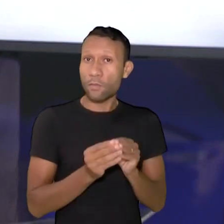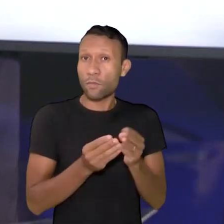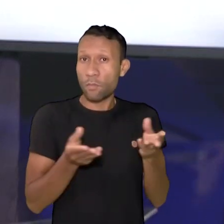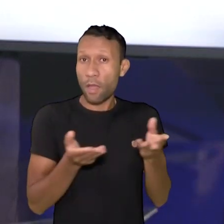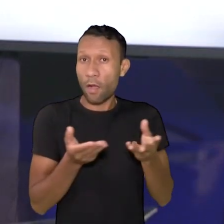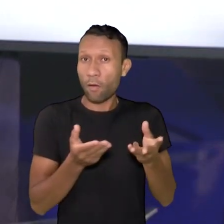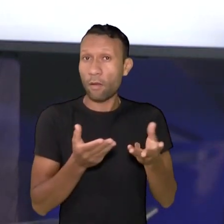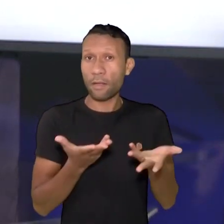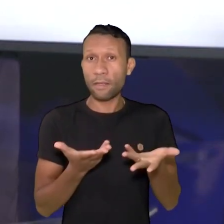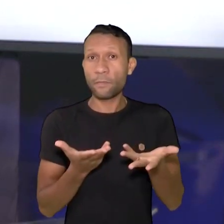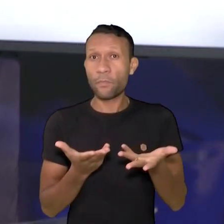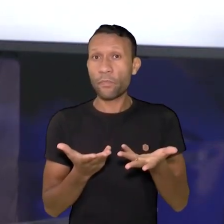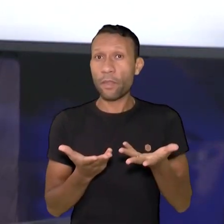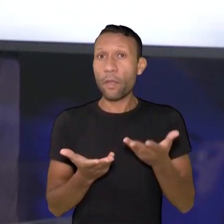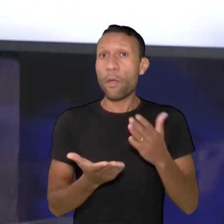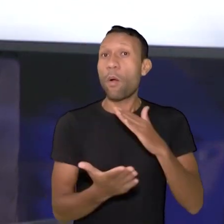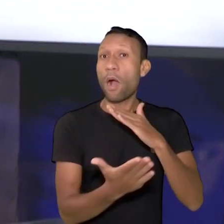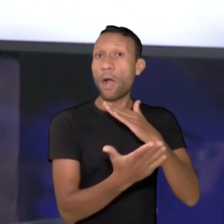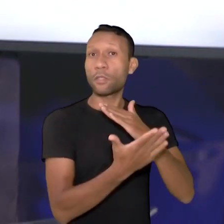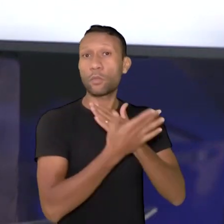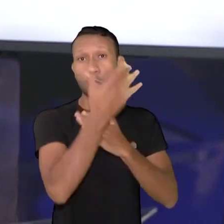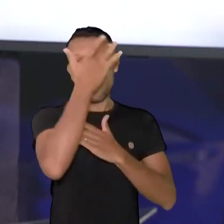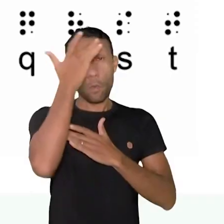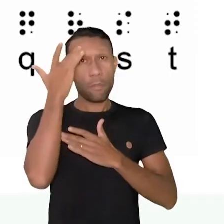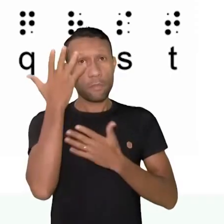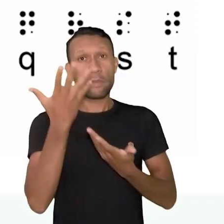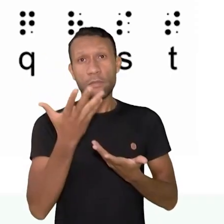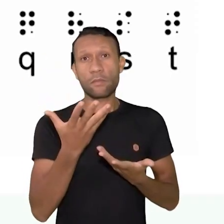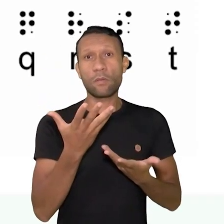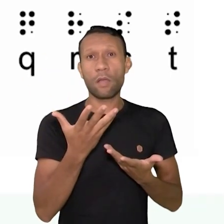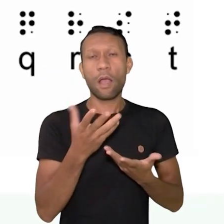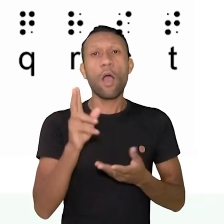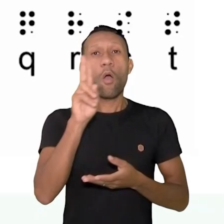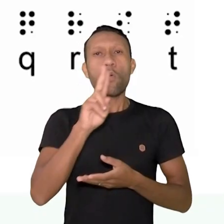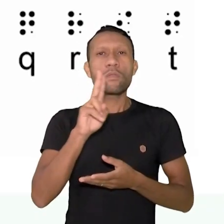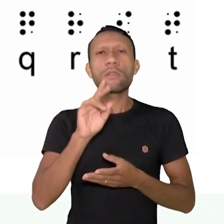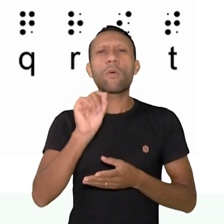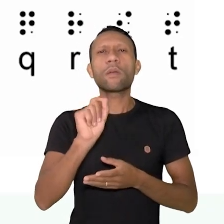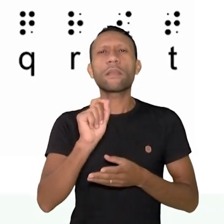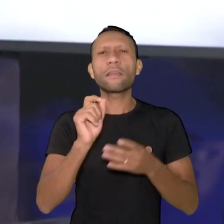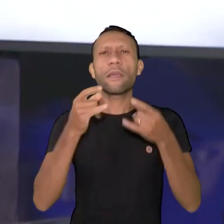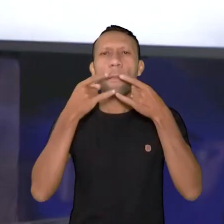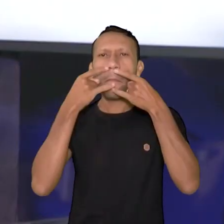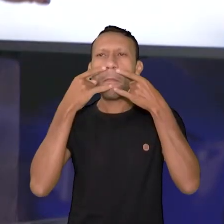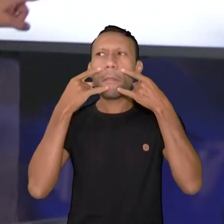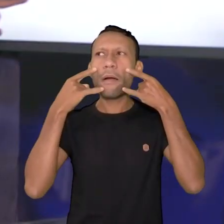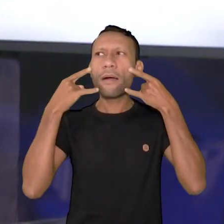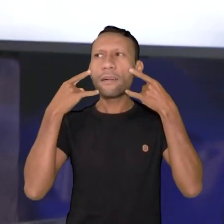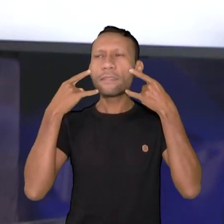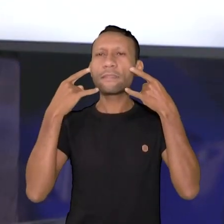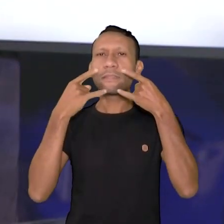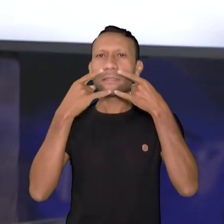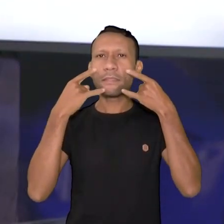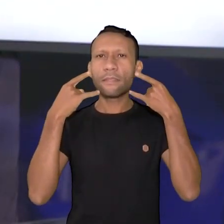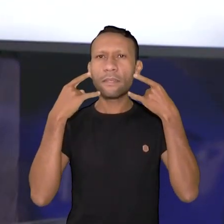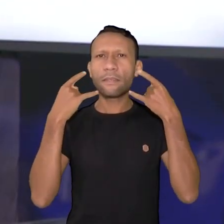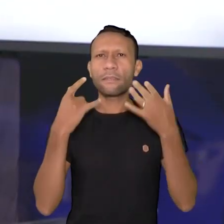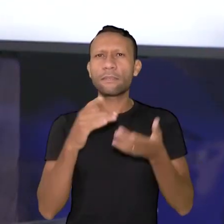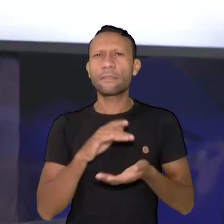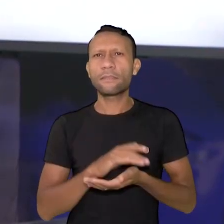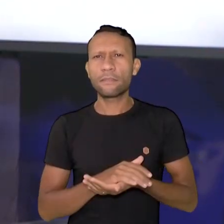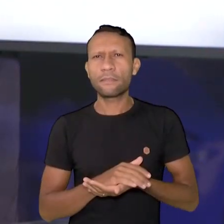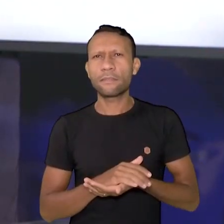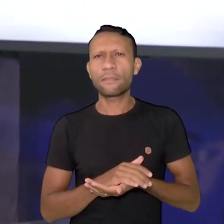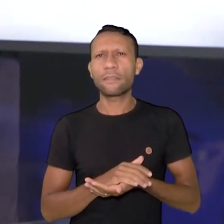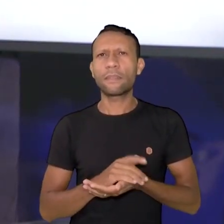vai então, com a ajuda de um responsável, utilizar a máscara. O que é uma máscara? É esse material daqui, ó. Então, vocês